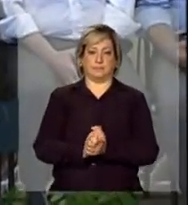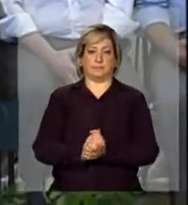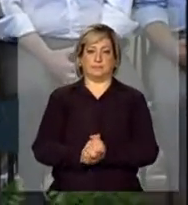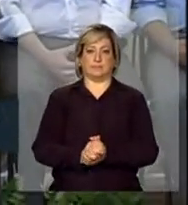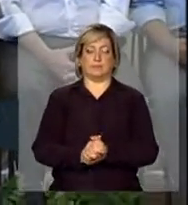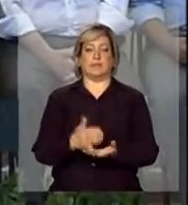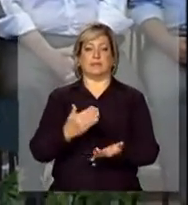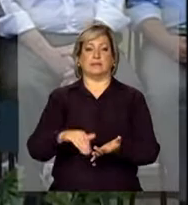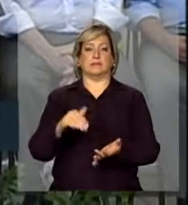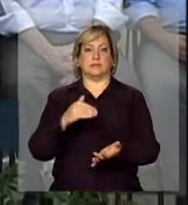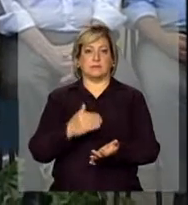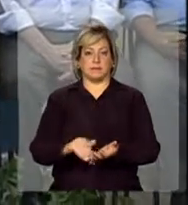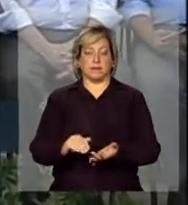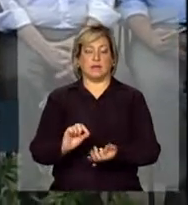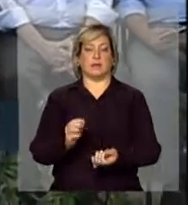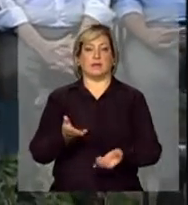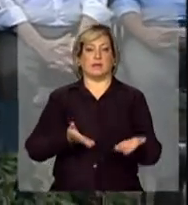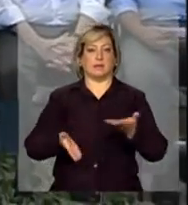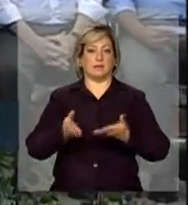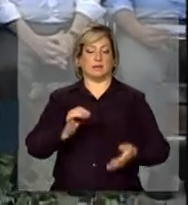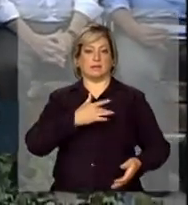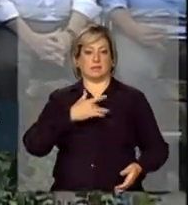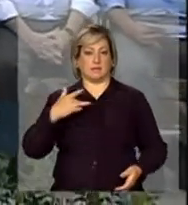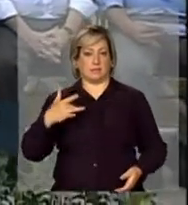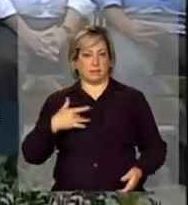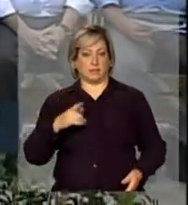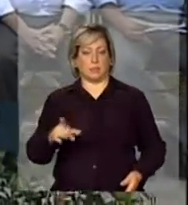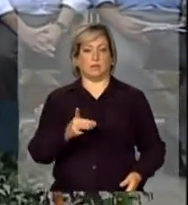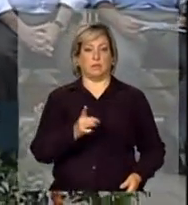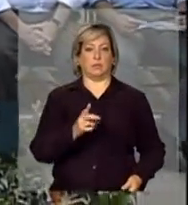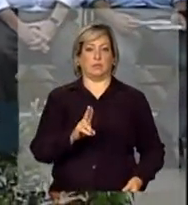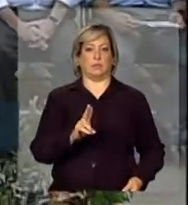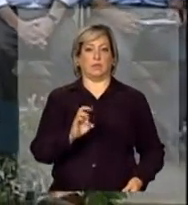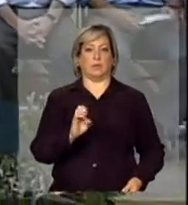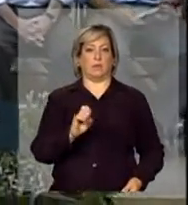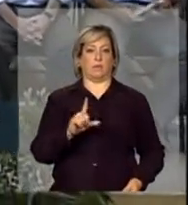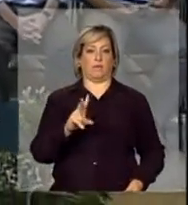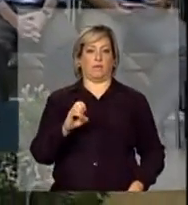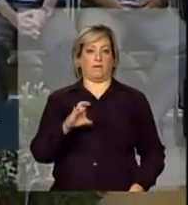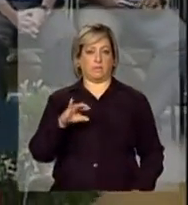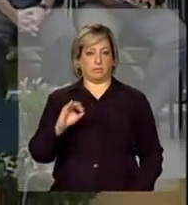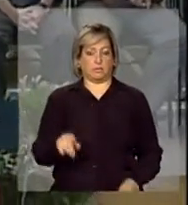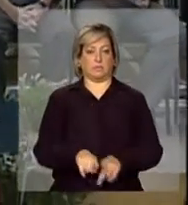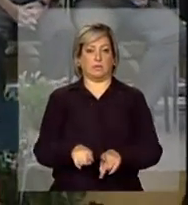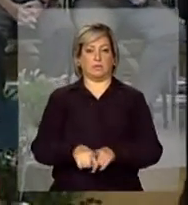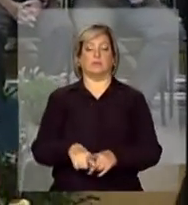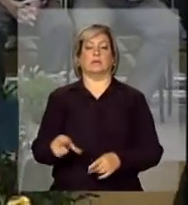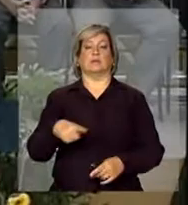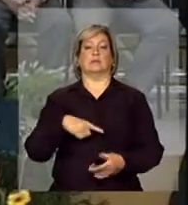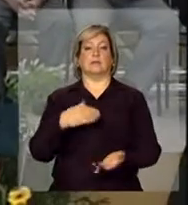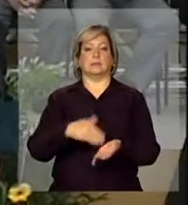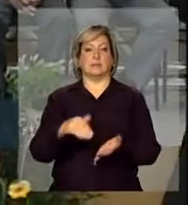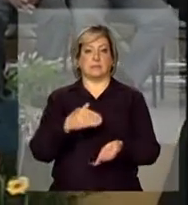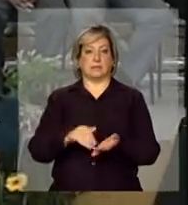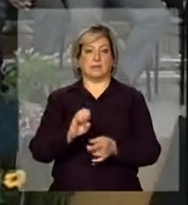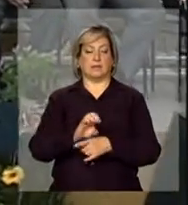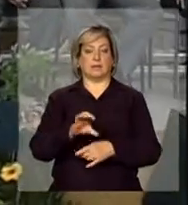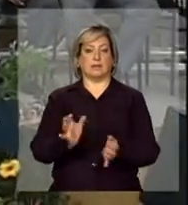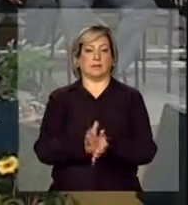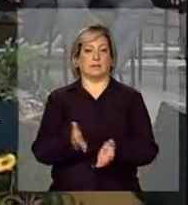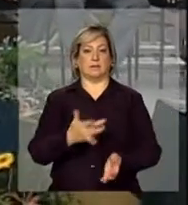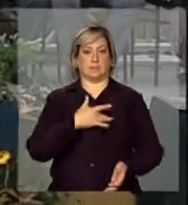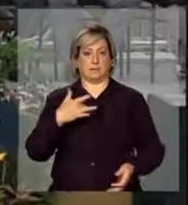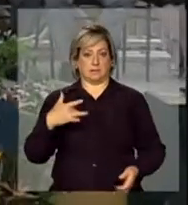secretária de atenção à saúde do Ministério da Saúde Doutor Helvécio secretário de estado de saúde do Distrito Federal